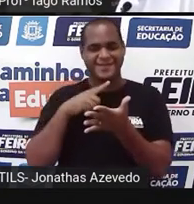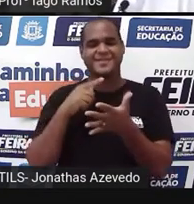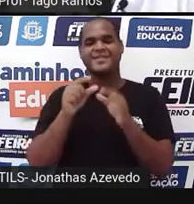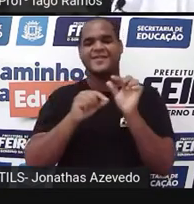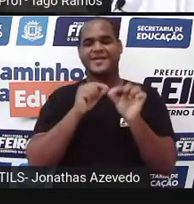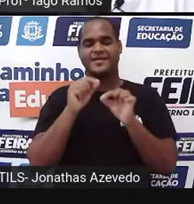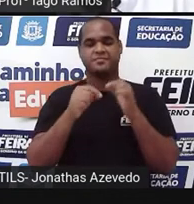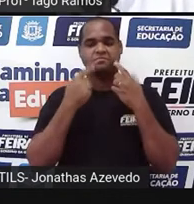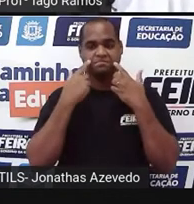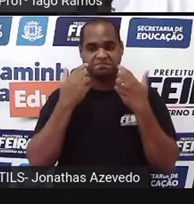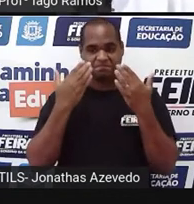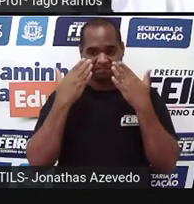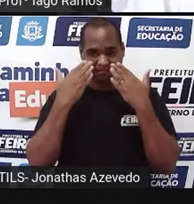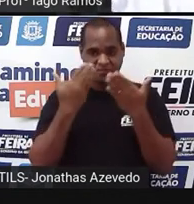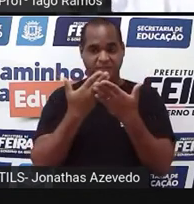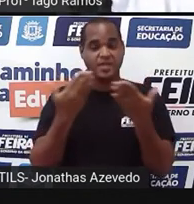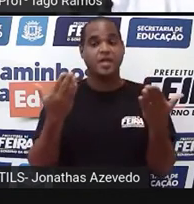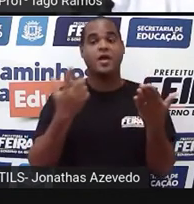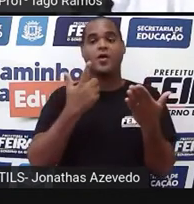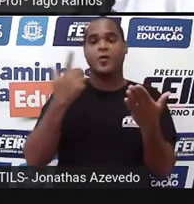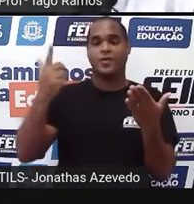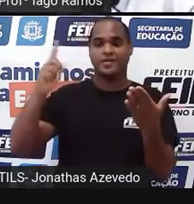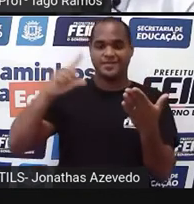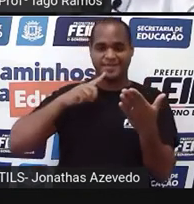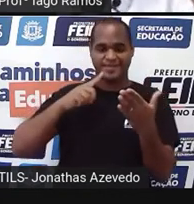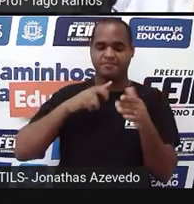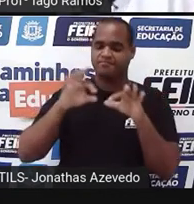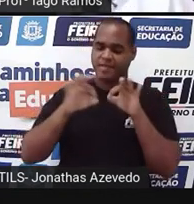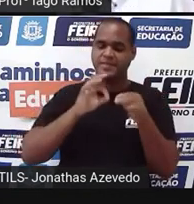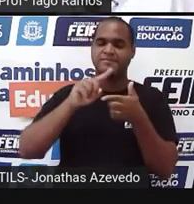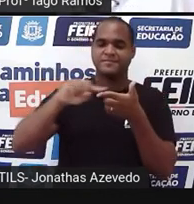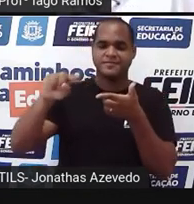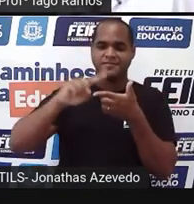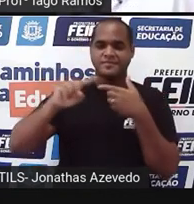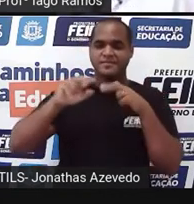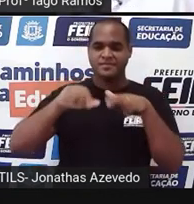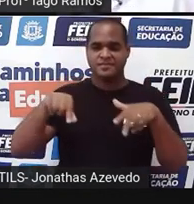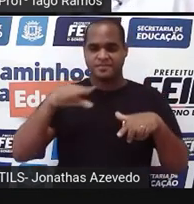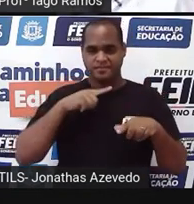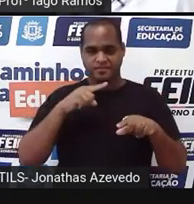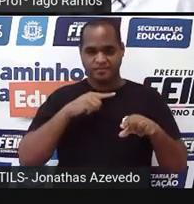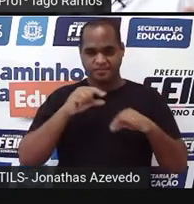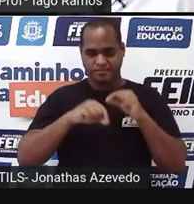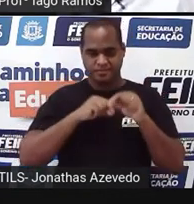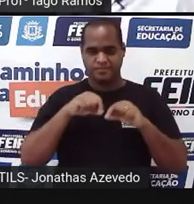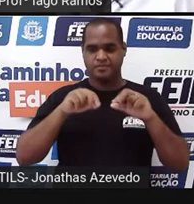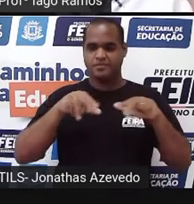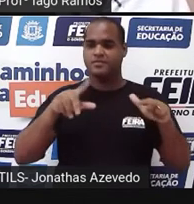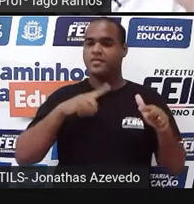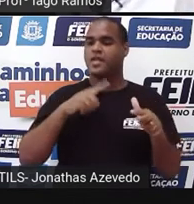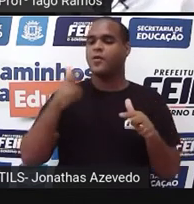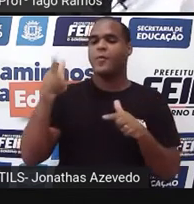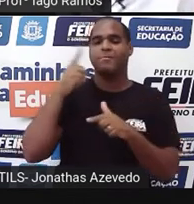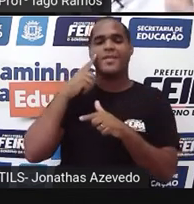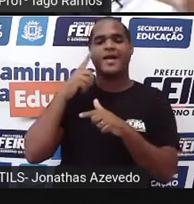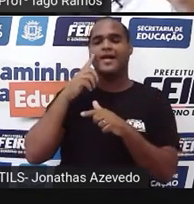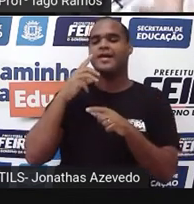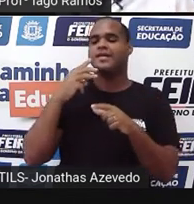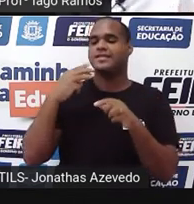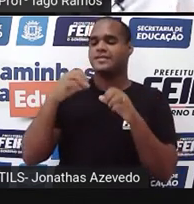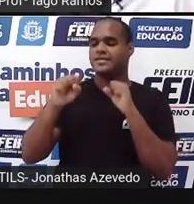eu vou te mostrar outra forma de resolver esse mesmo problema que é montando um sistema